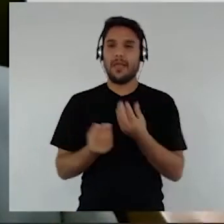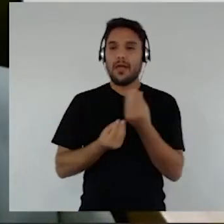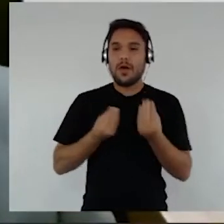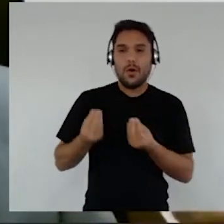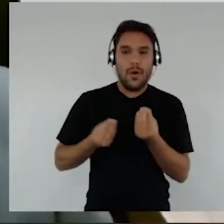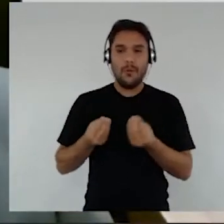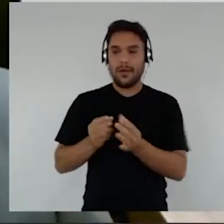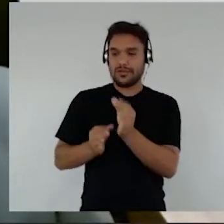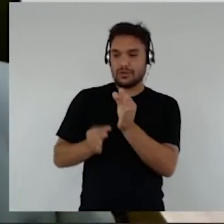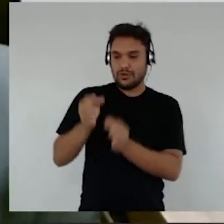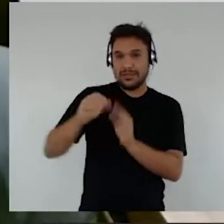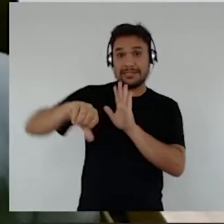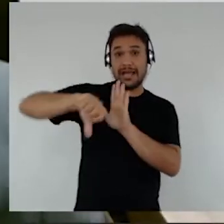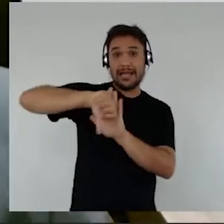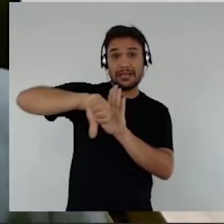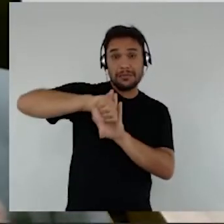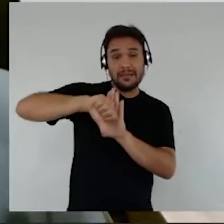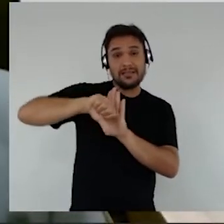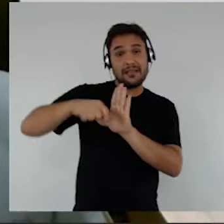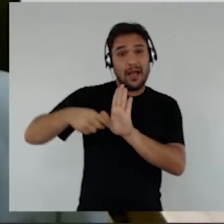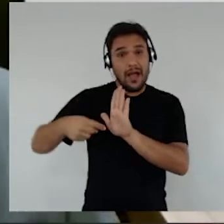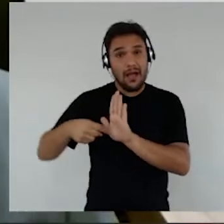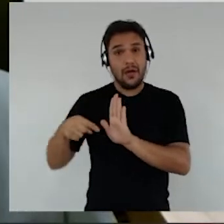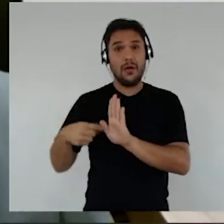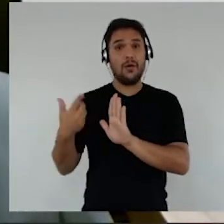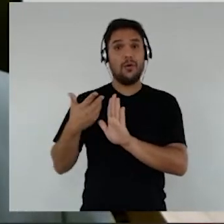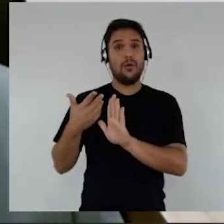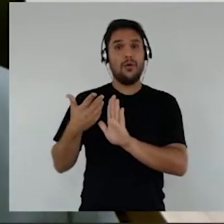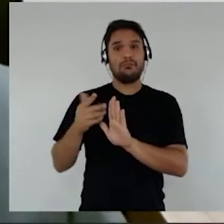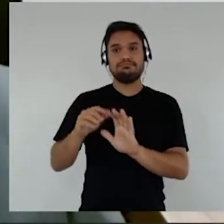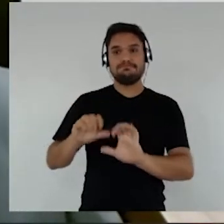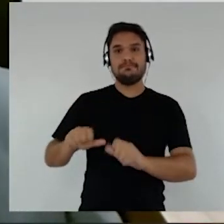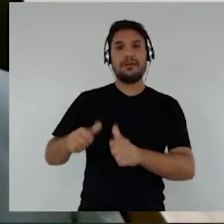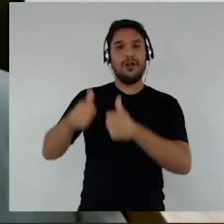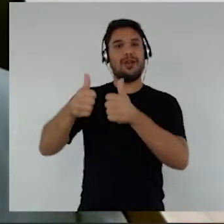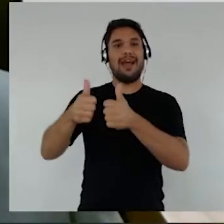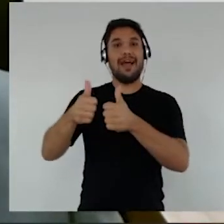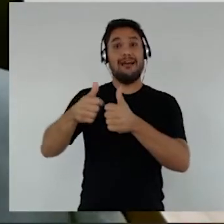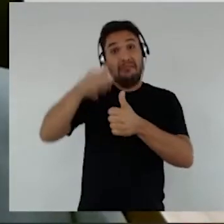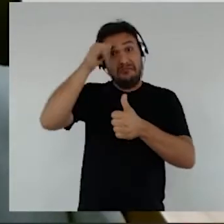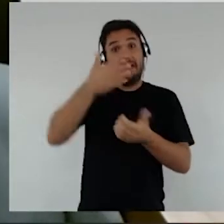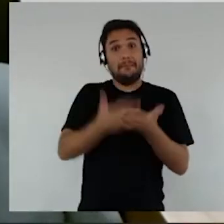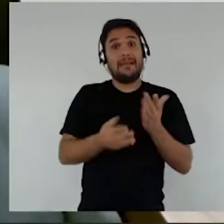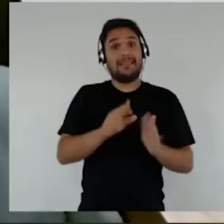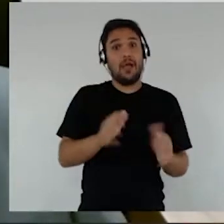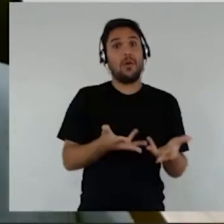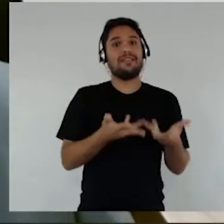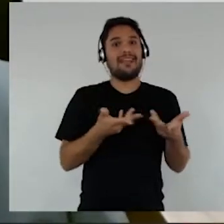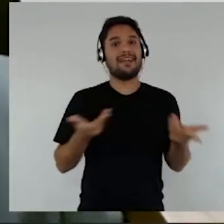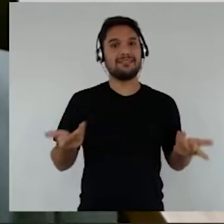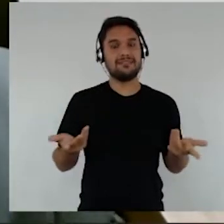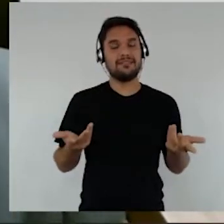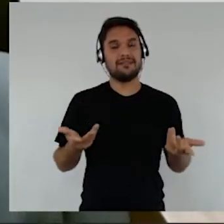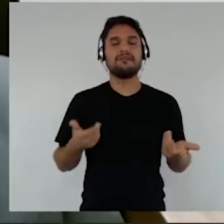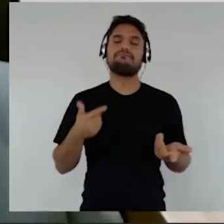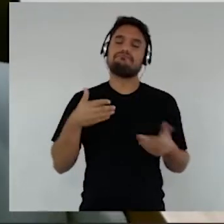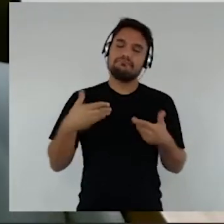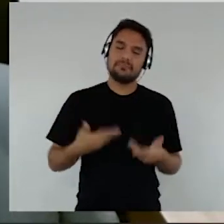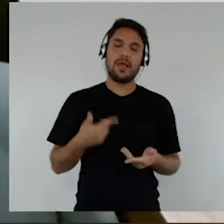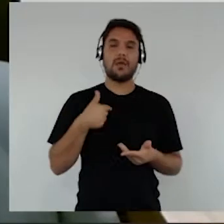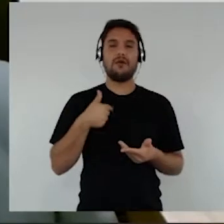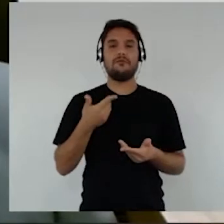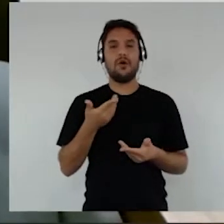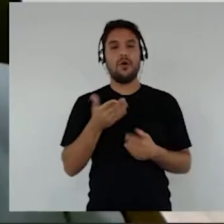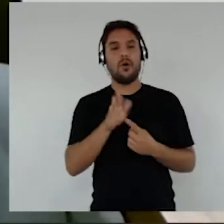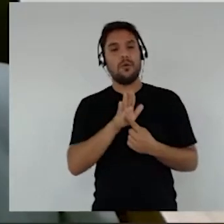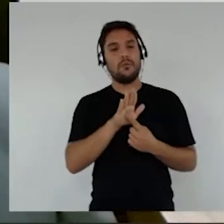a justiça criminal sem que ela perca em qualidade? São grandes desafios. E vou além, puxando a brasa